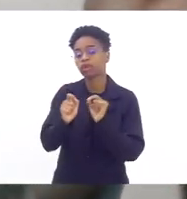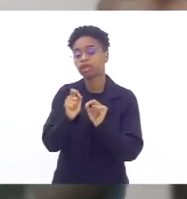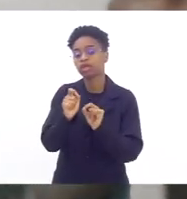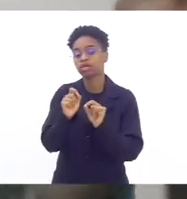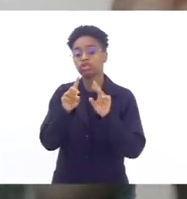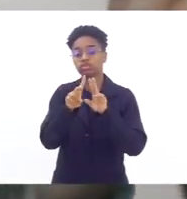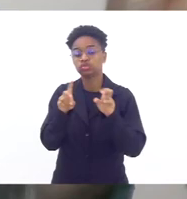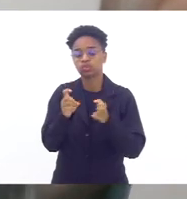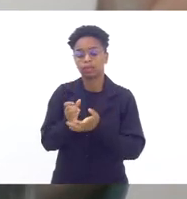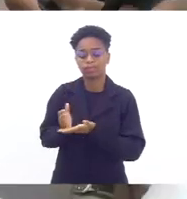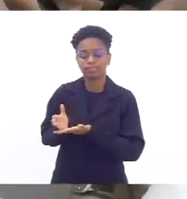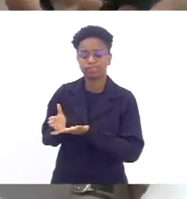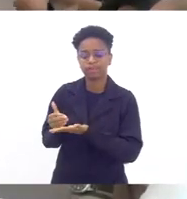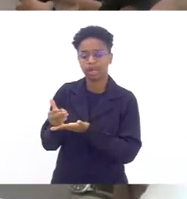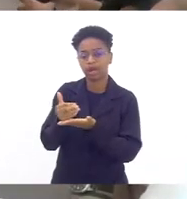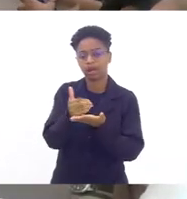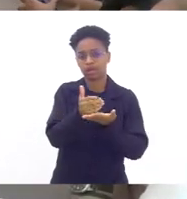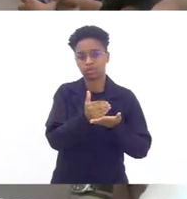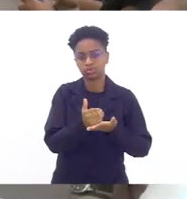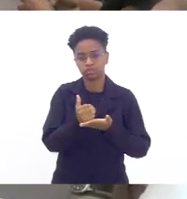dados de